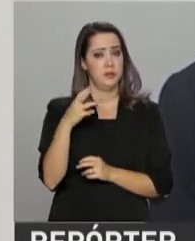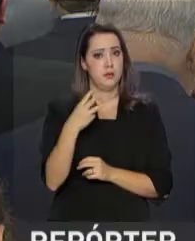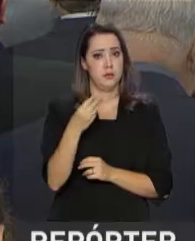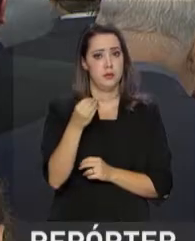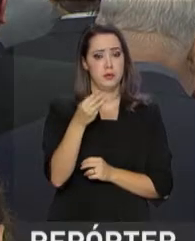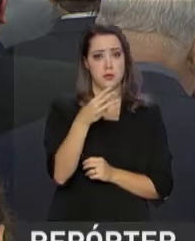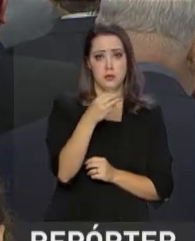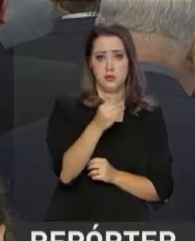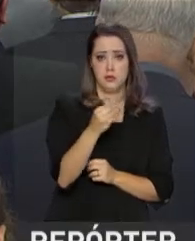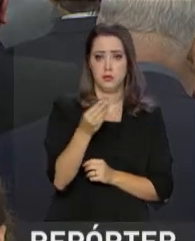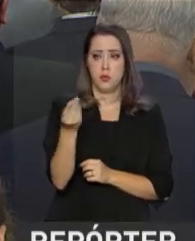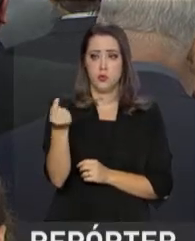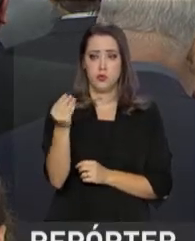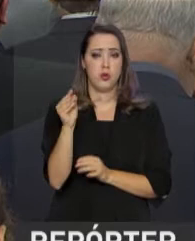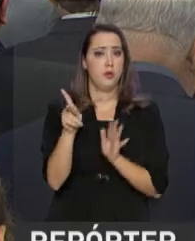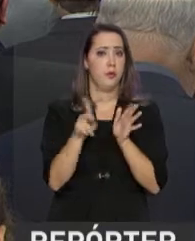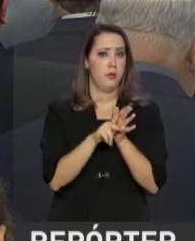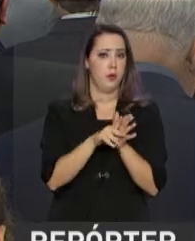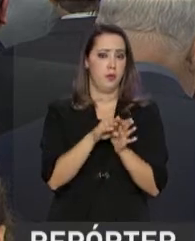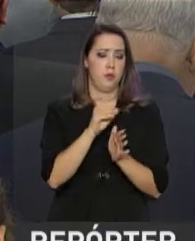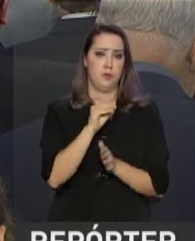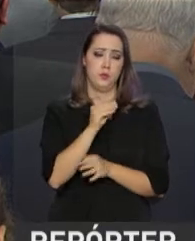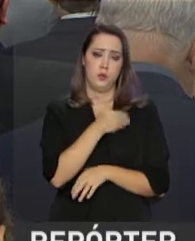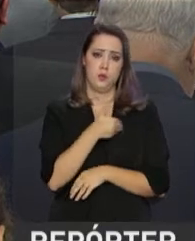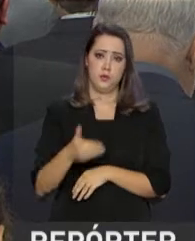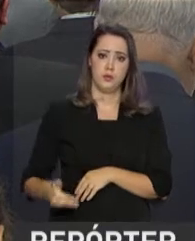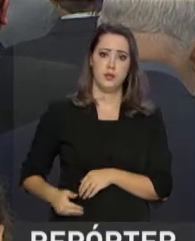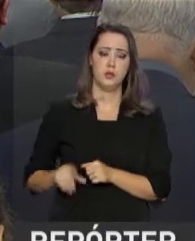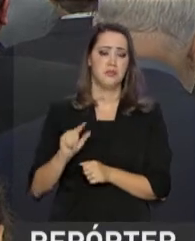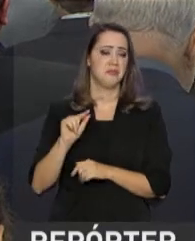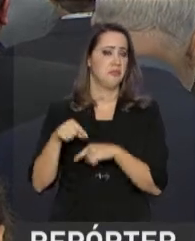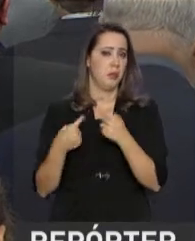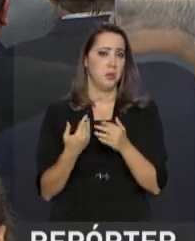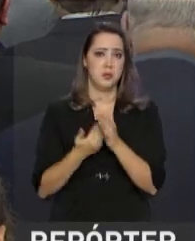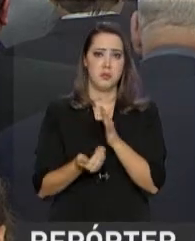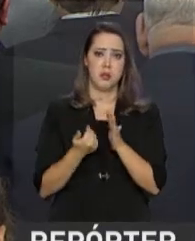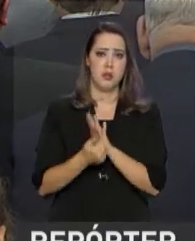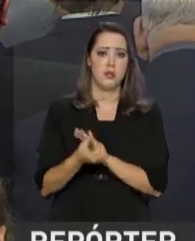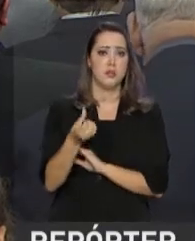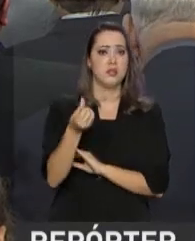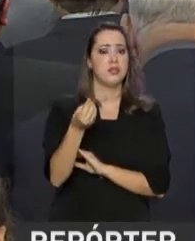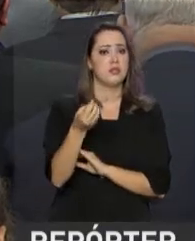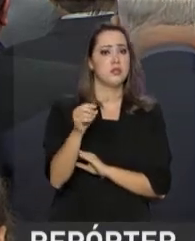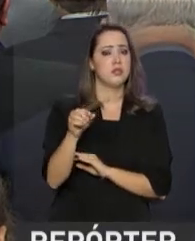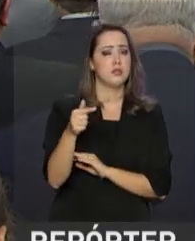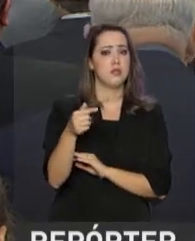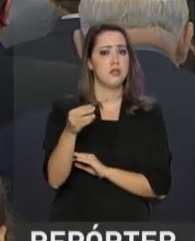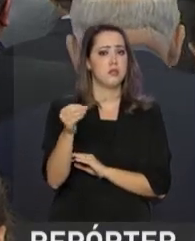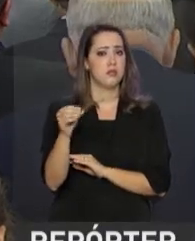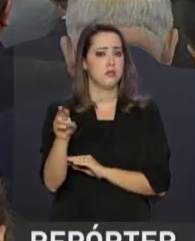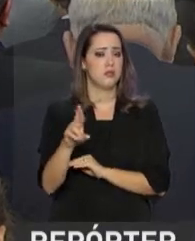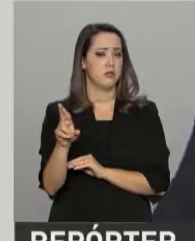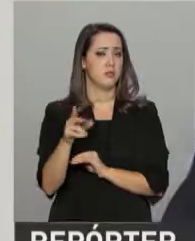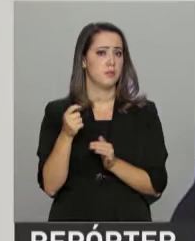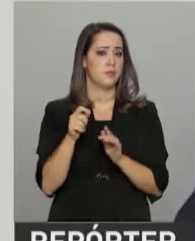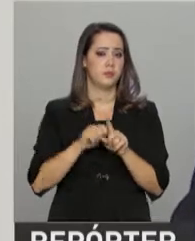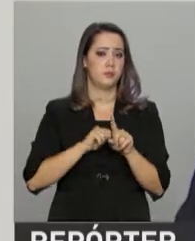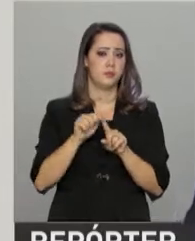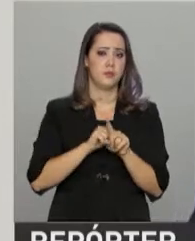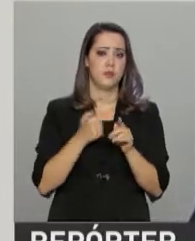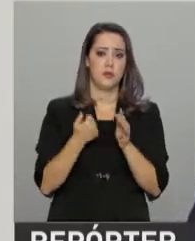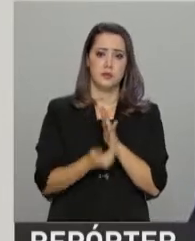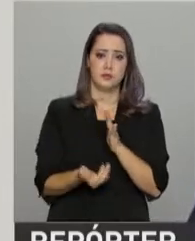ele recebe pelo estatuto e além disso talvez ele perca 600 700 reais por mês ganha 30 mil 20 mil vai perder é